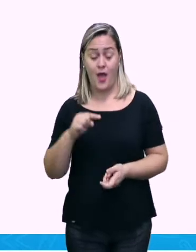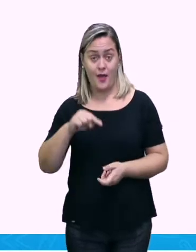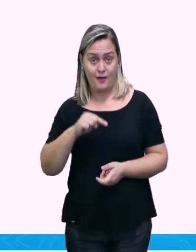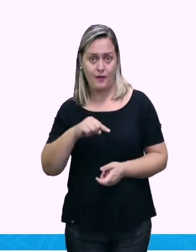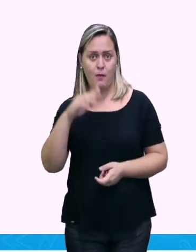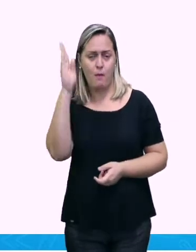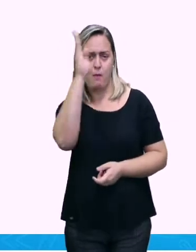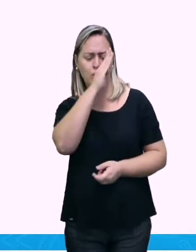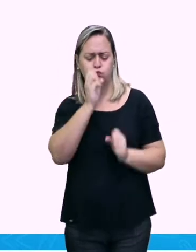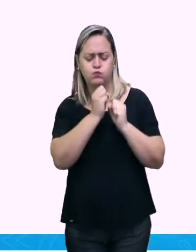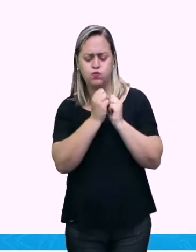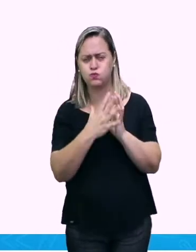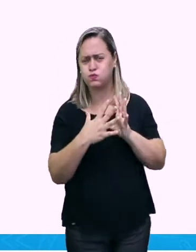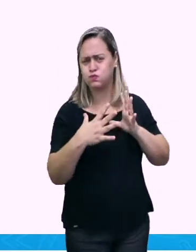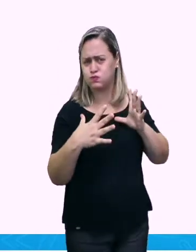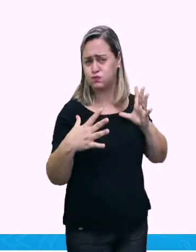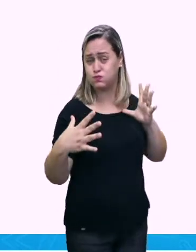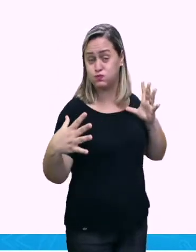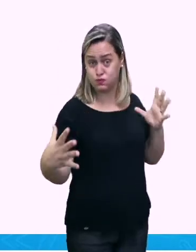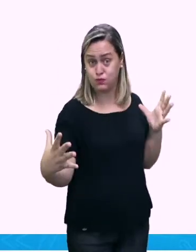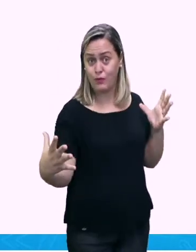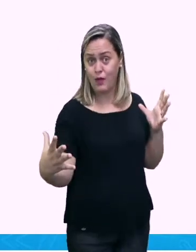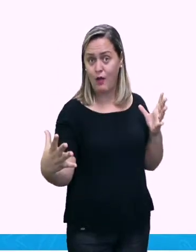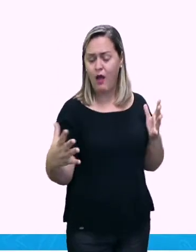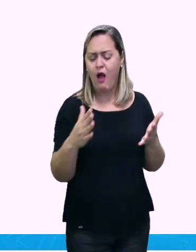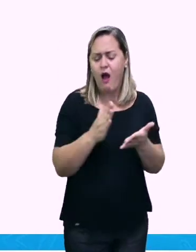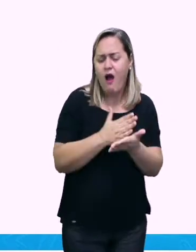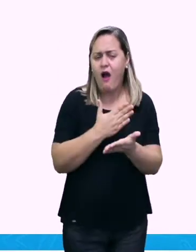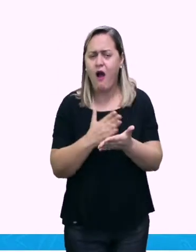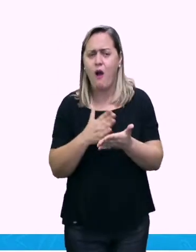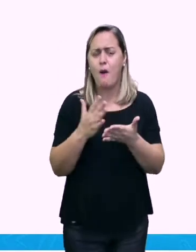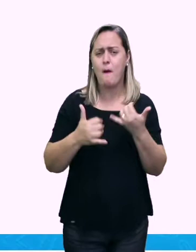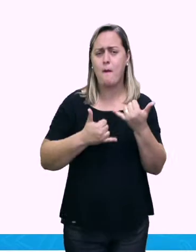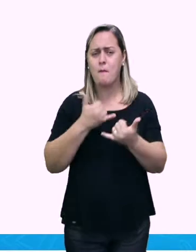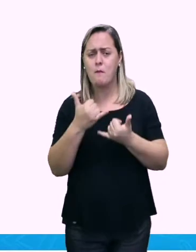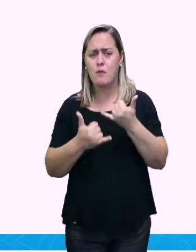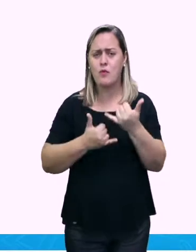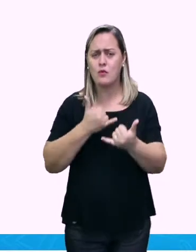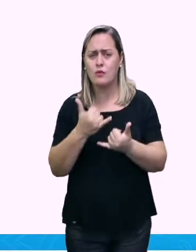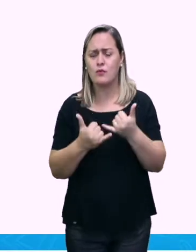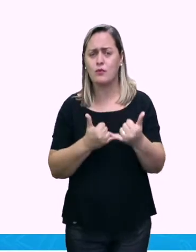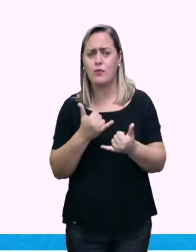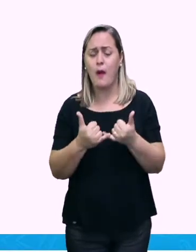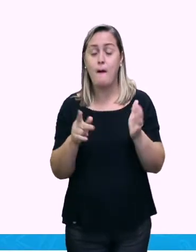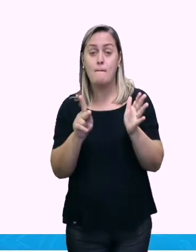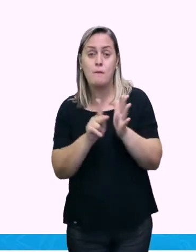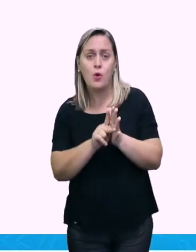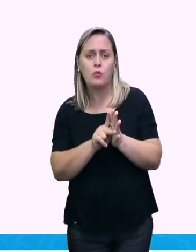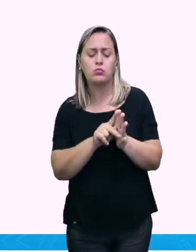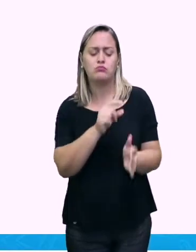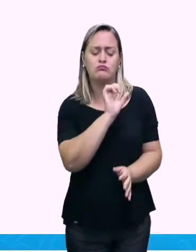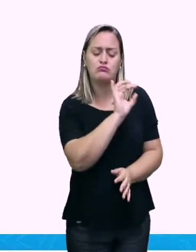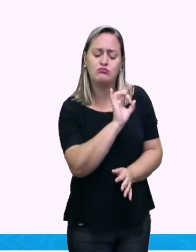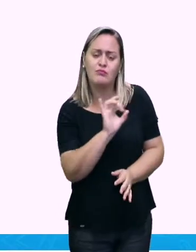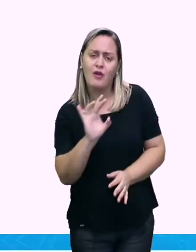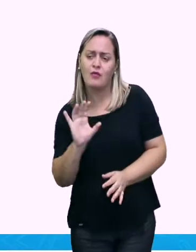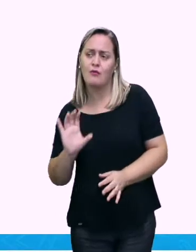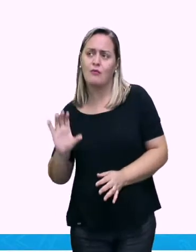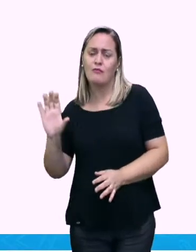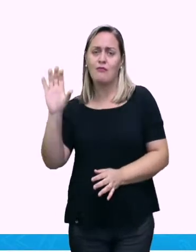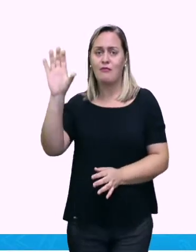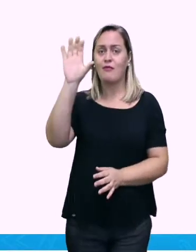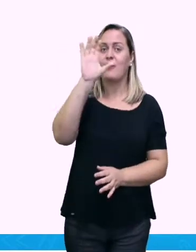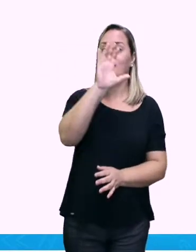muito grande, algumas brincadeiras são bem típicas de cada região ou podem ter, né,